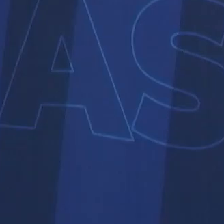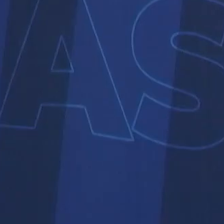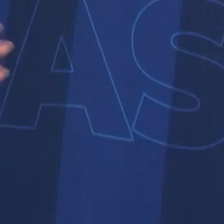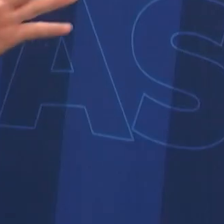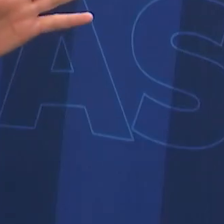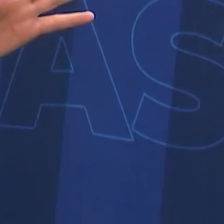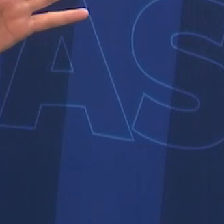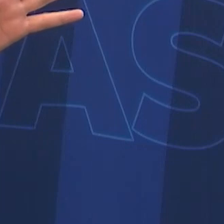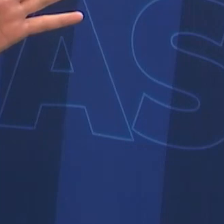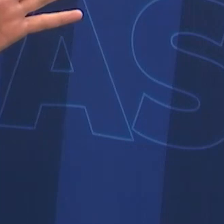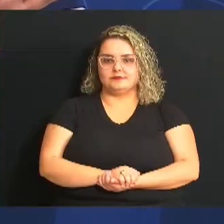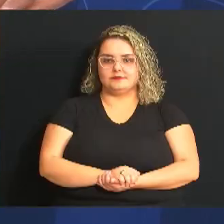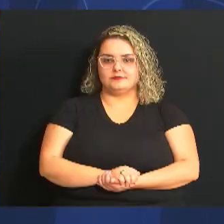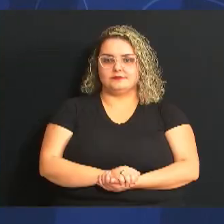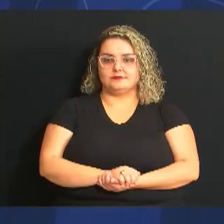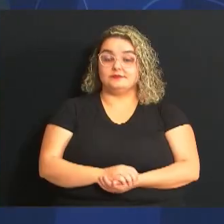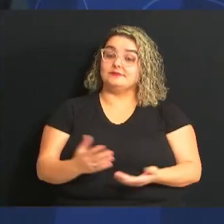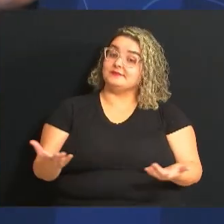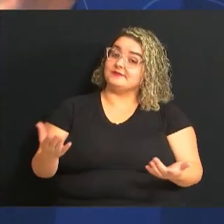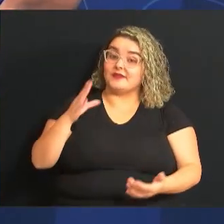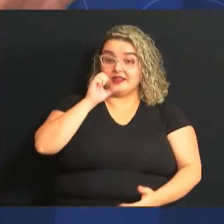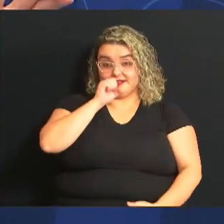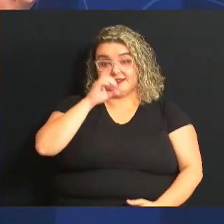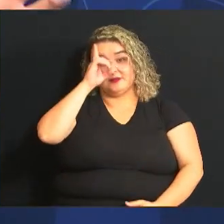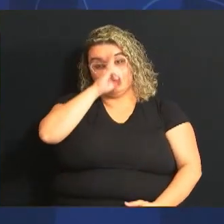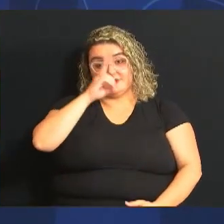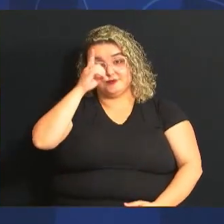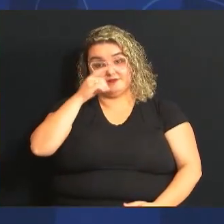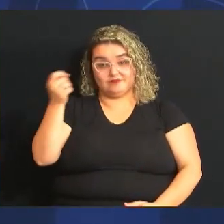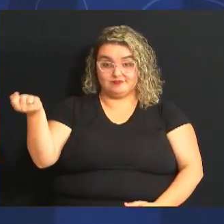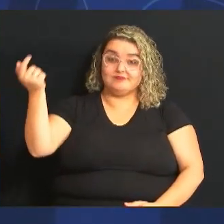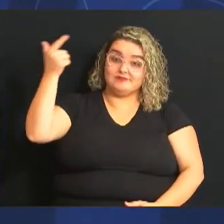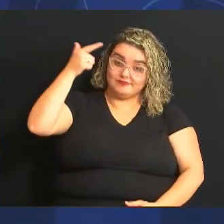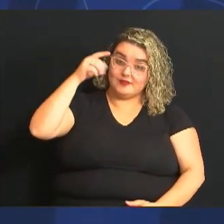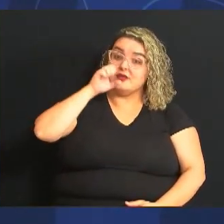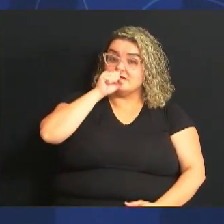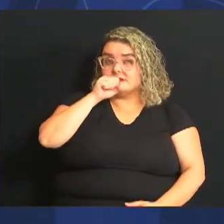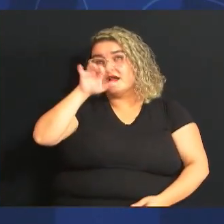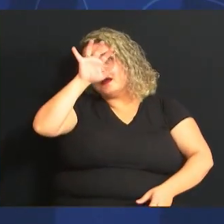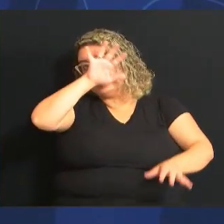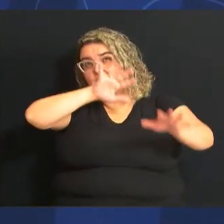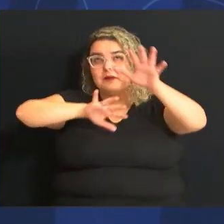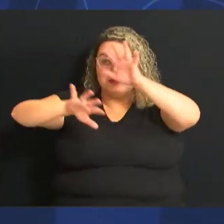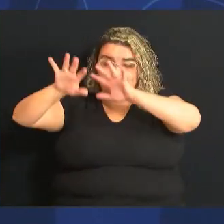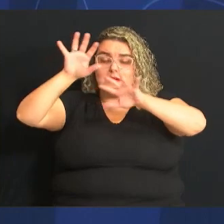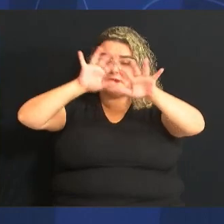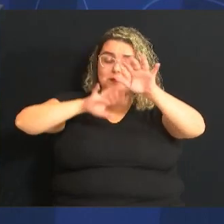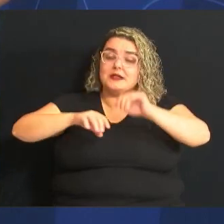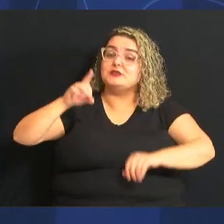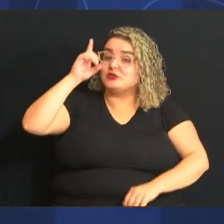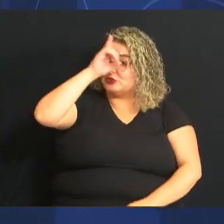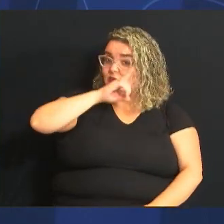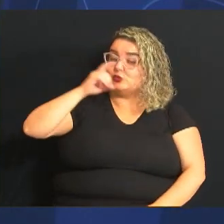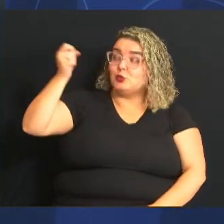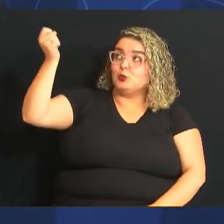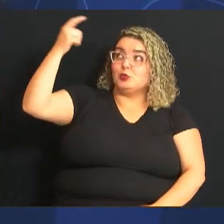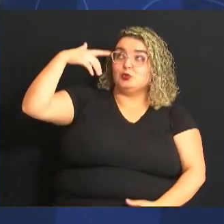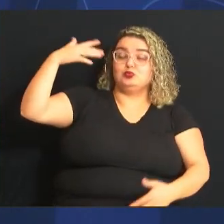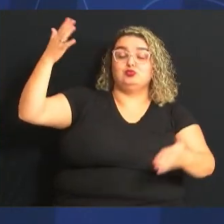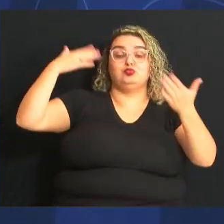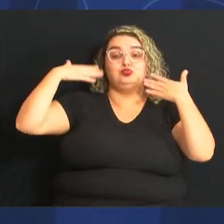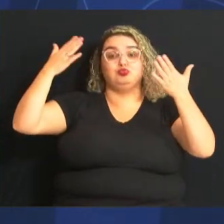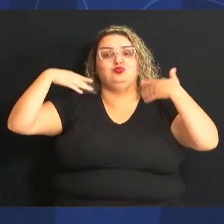que estão ali mais próximas à fronteira entre os dois países, porém não é nada muito grandioso a ponto de